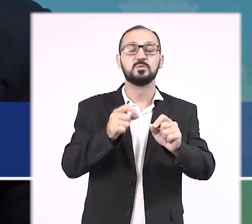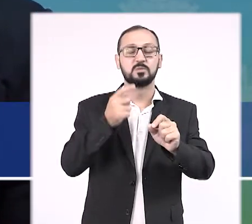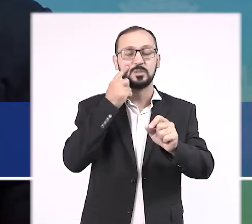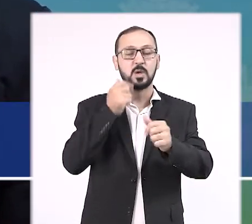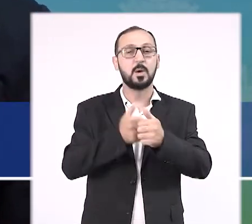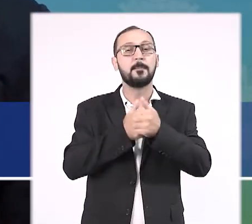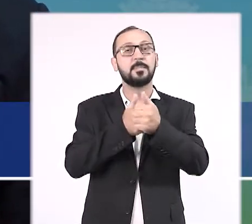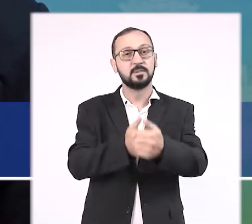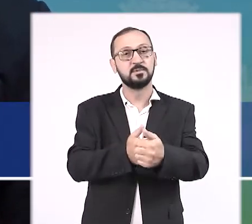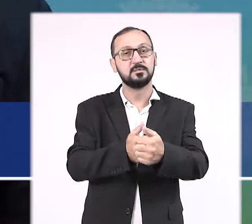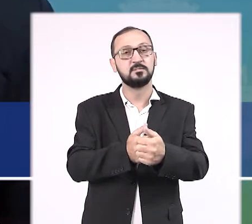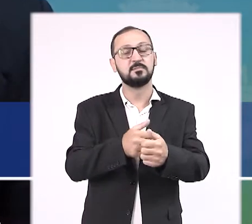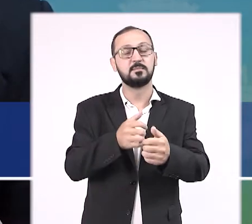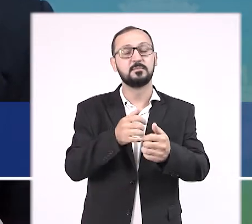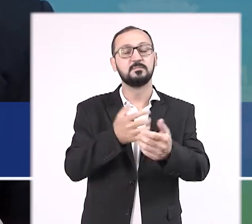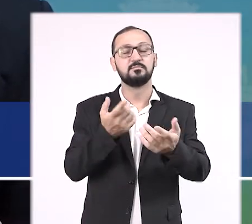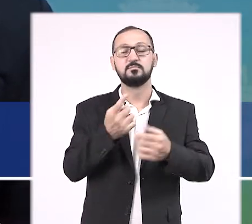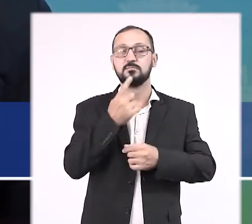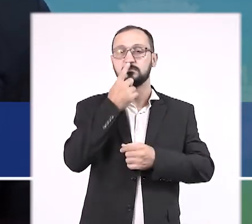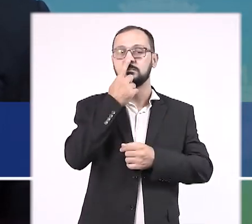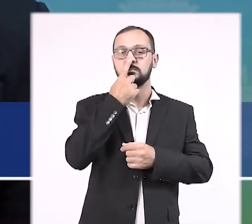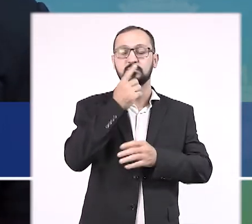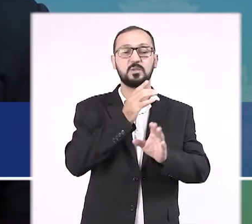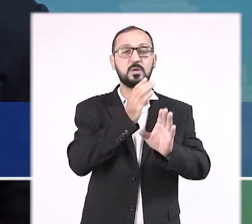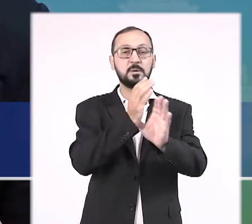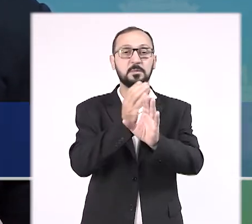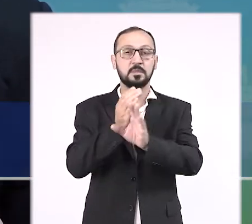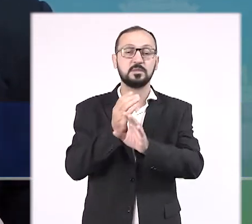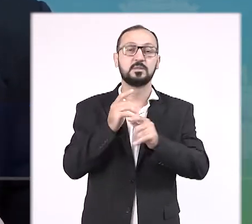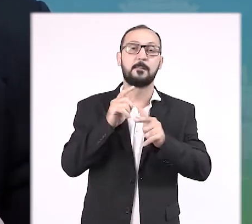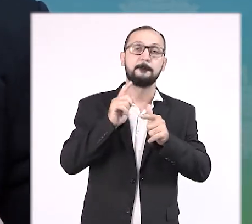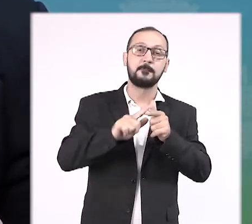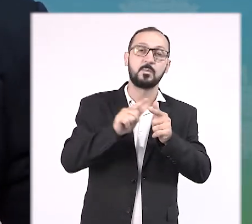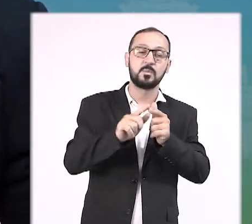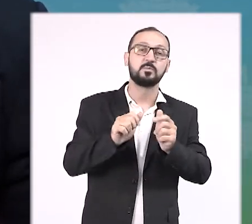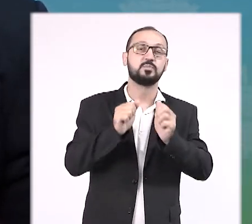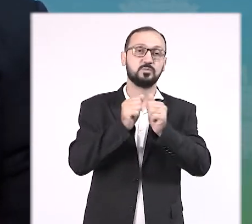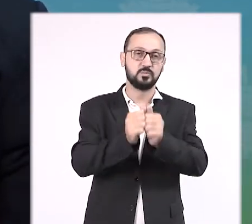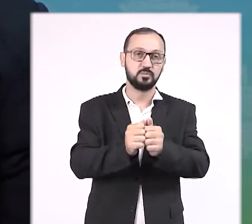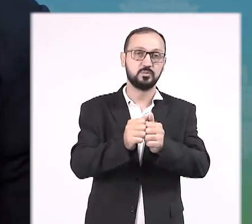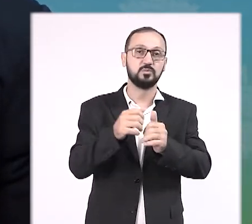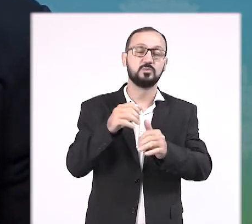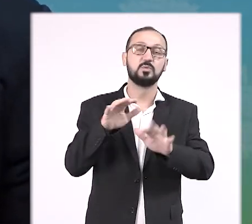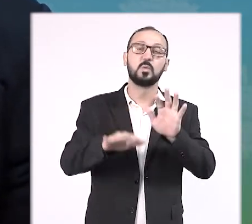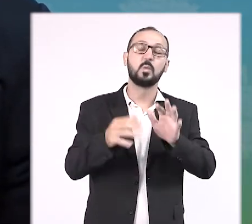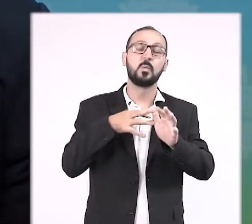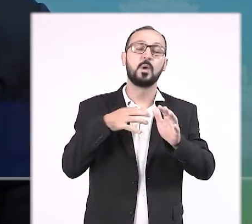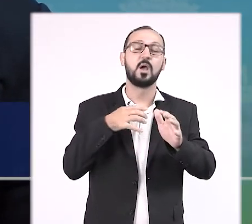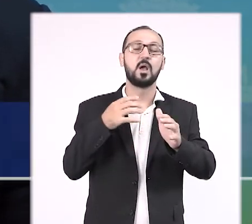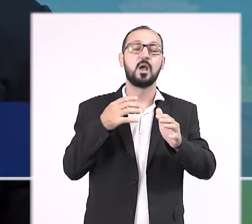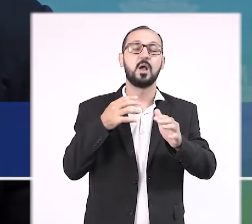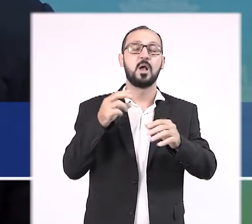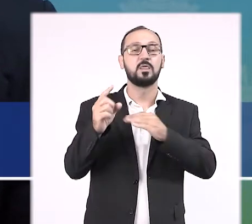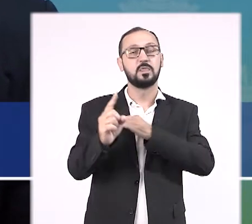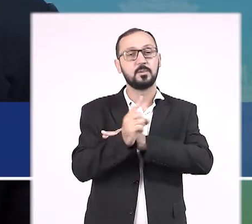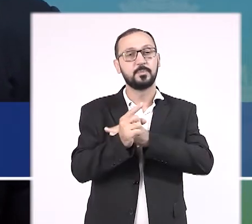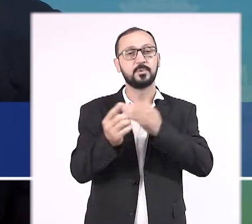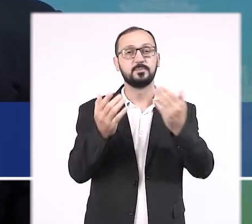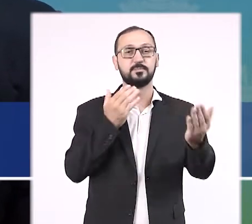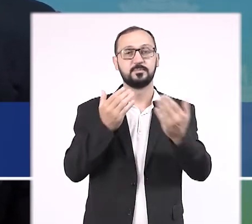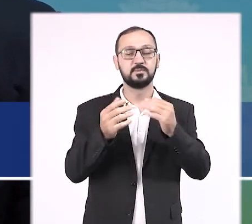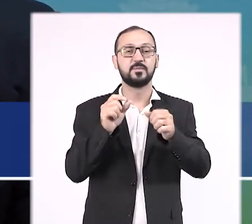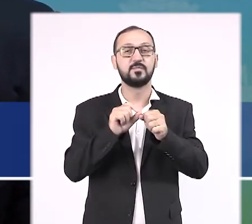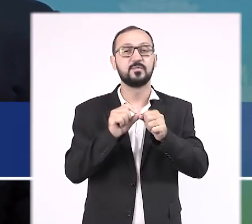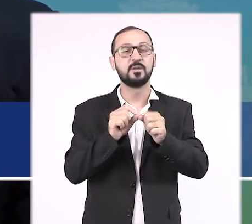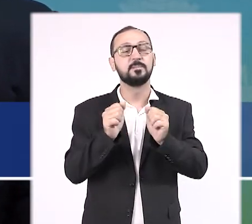sejam assistidas de maneira mais próxima, sejam detectados esse problema com as pessoas através de acompanhamento psicológico, mas